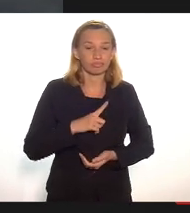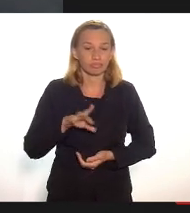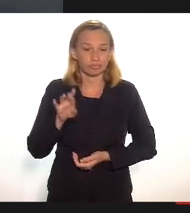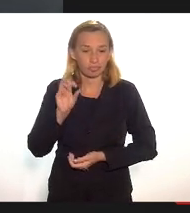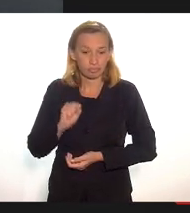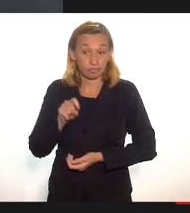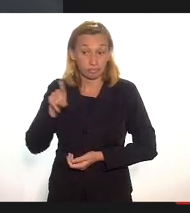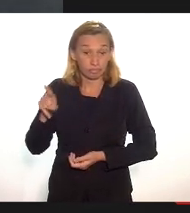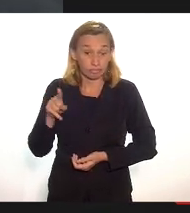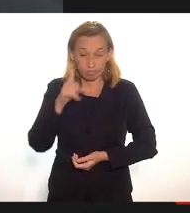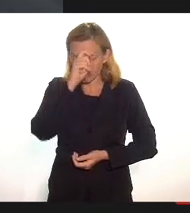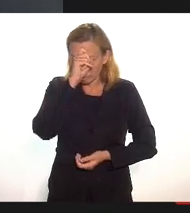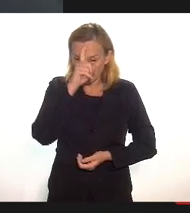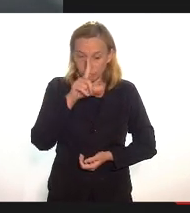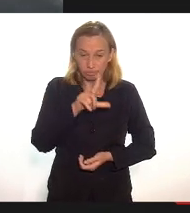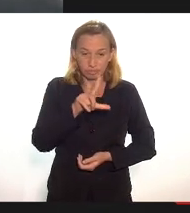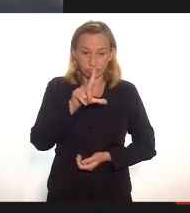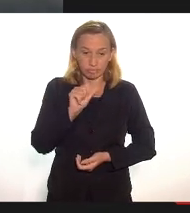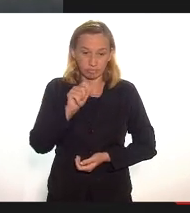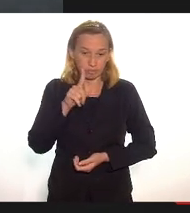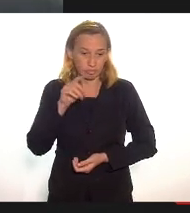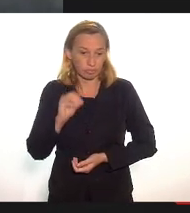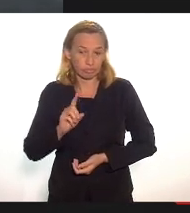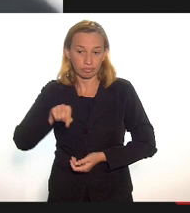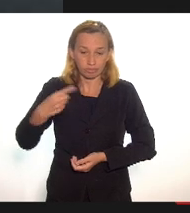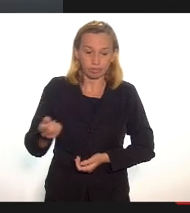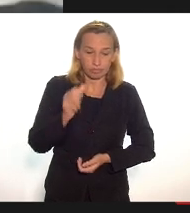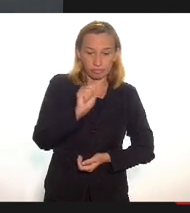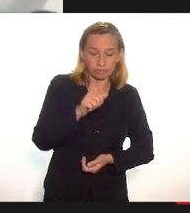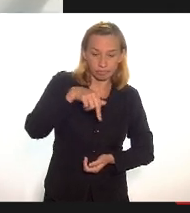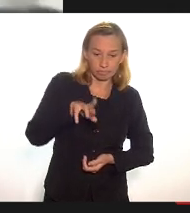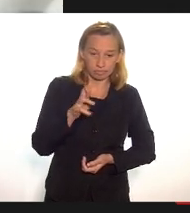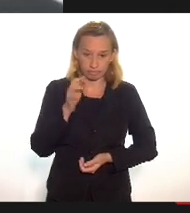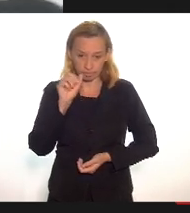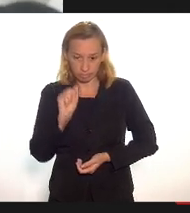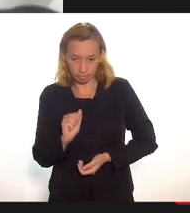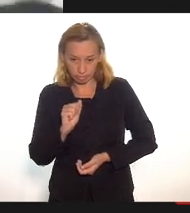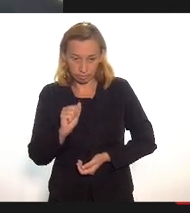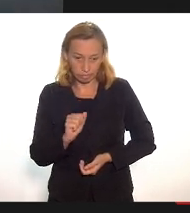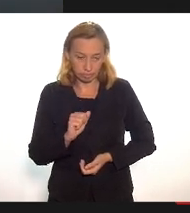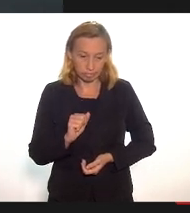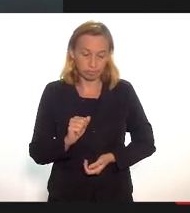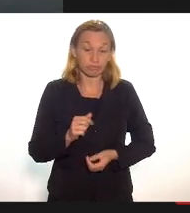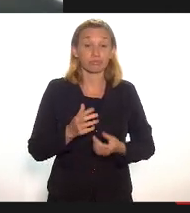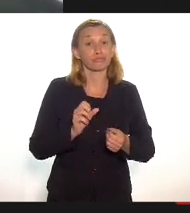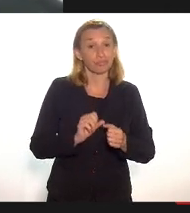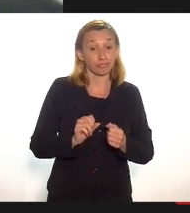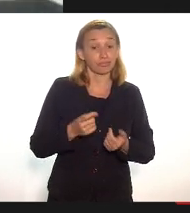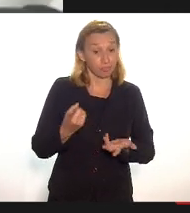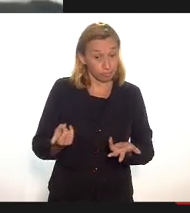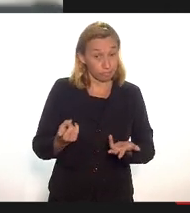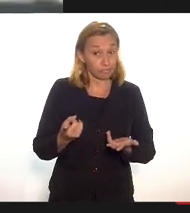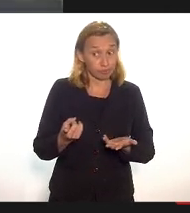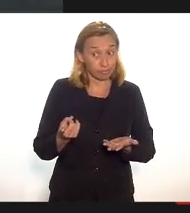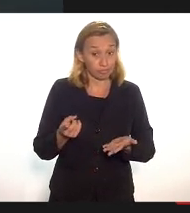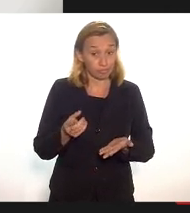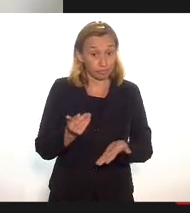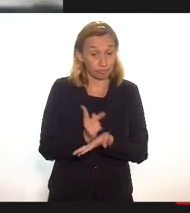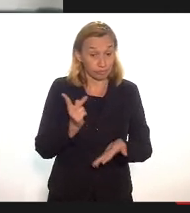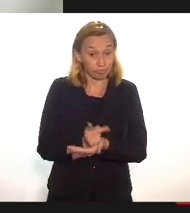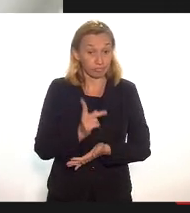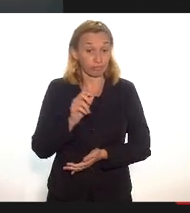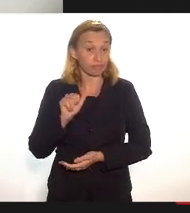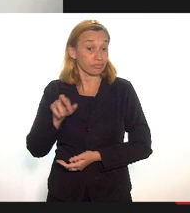no Hospital da Lagoa, depois no Andaraí, um abraço ao hospital, por causa dessa incursão, essa agressão da Rede